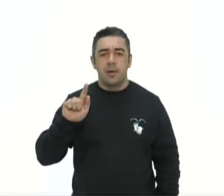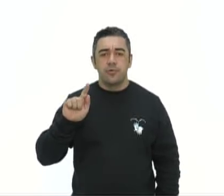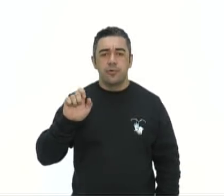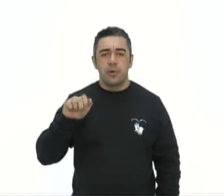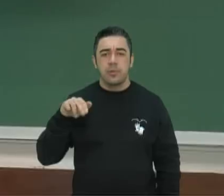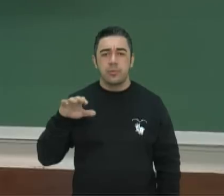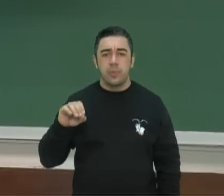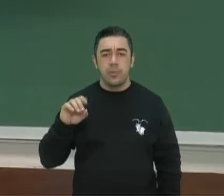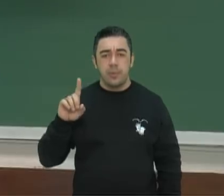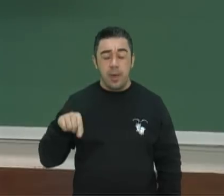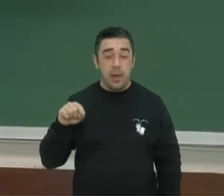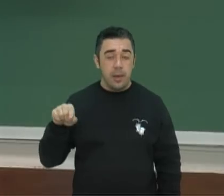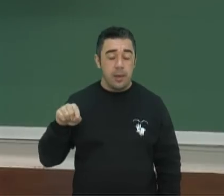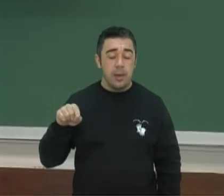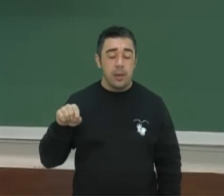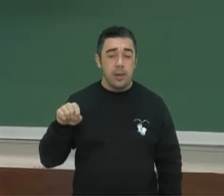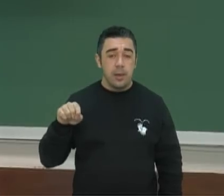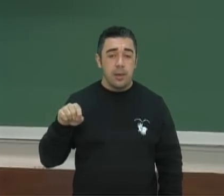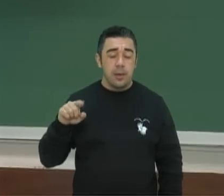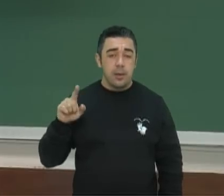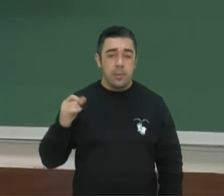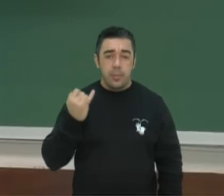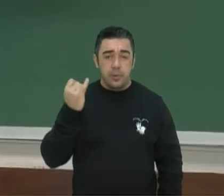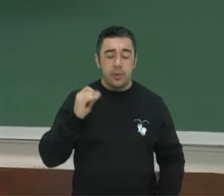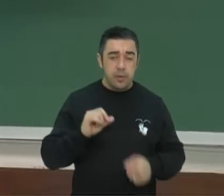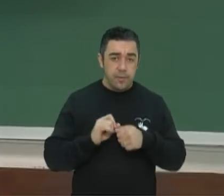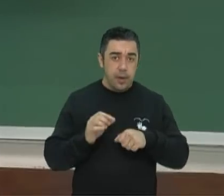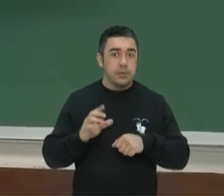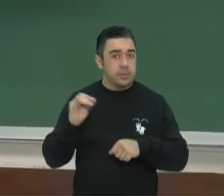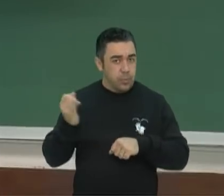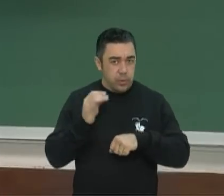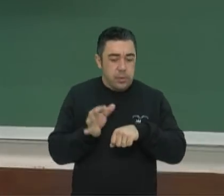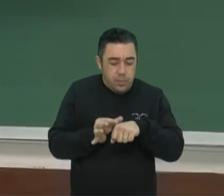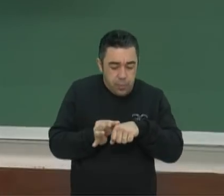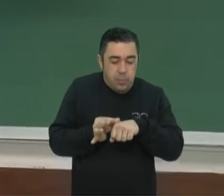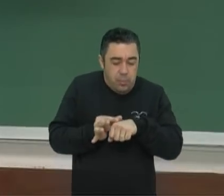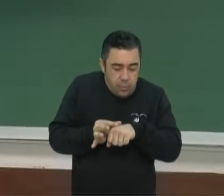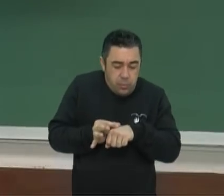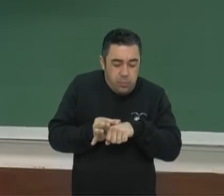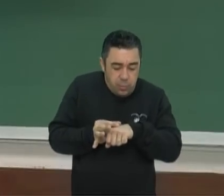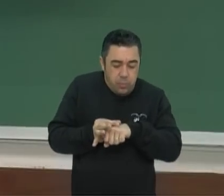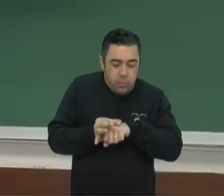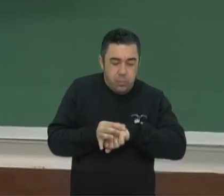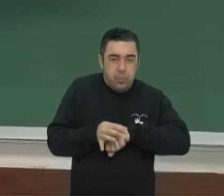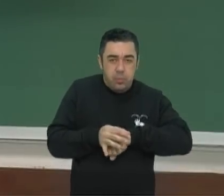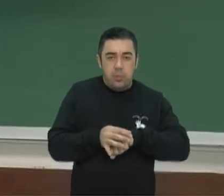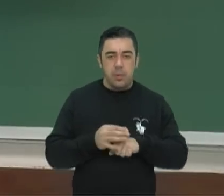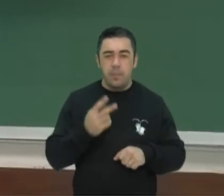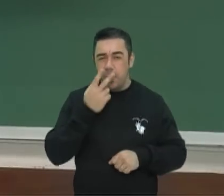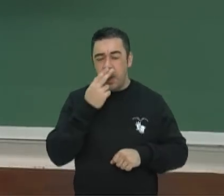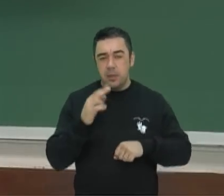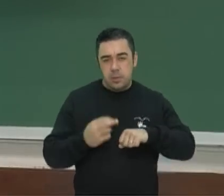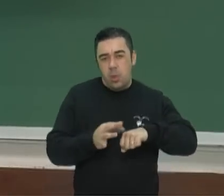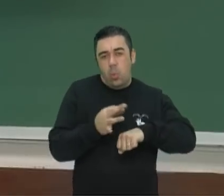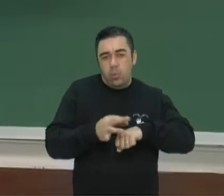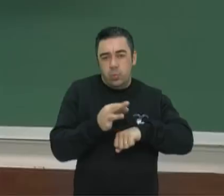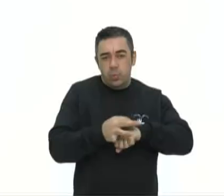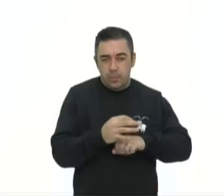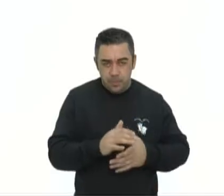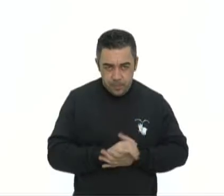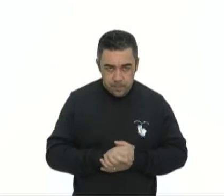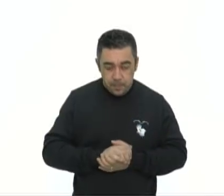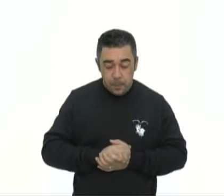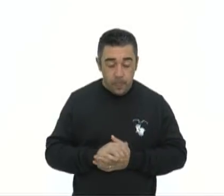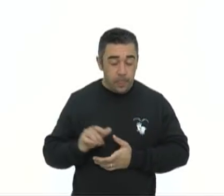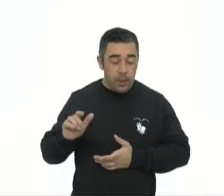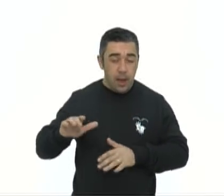tipo assim de substância, né? Ele forma fibras que é essencial nesse processo de cicatrização, certo? Às